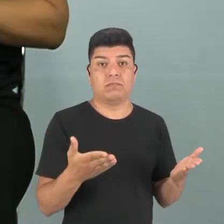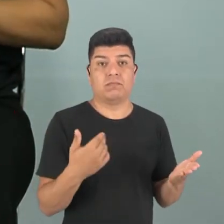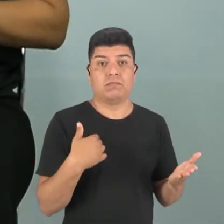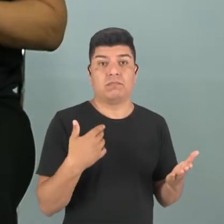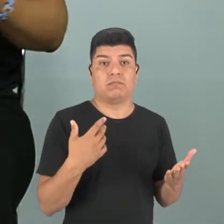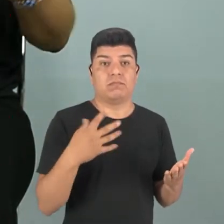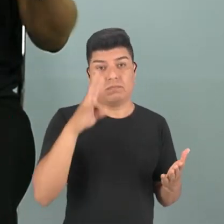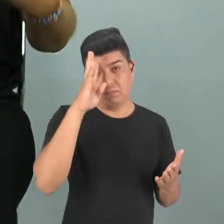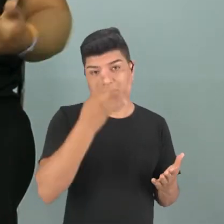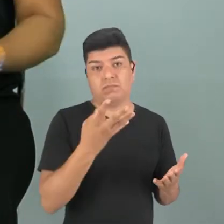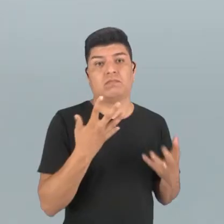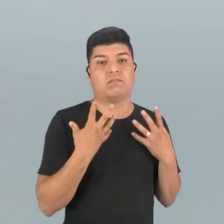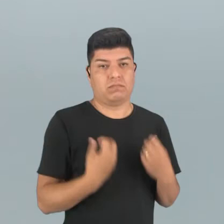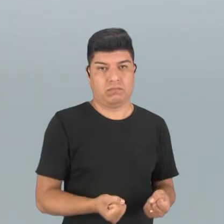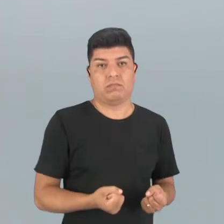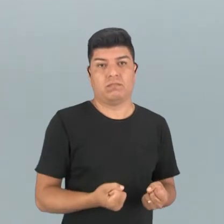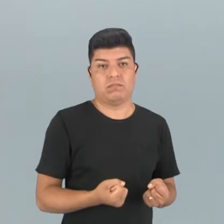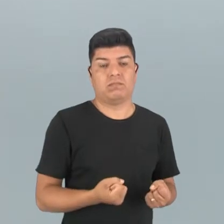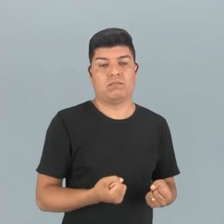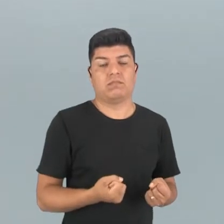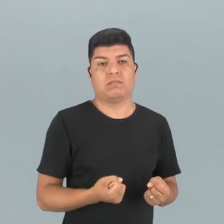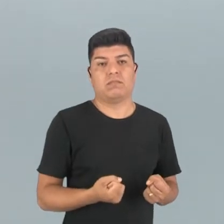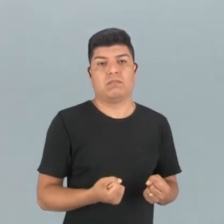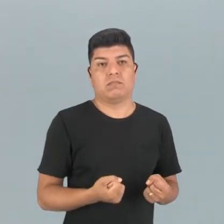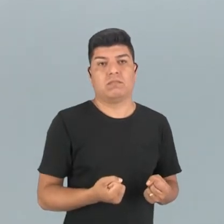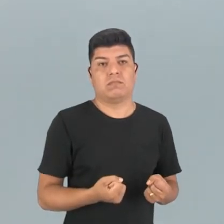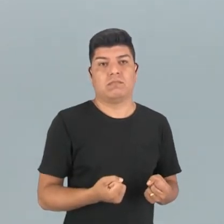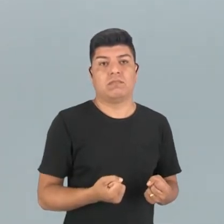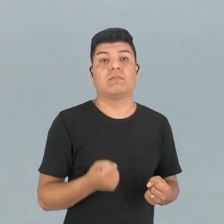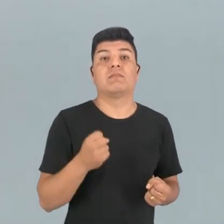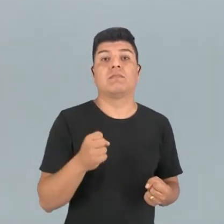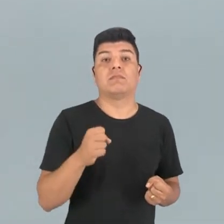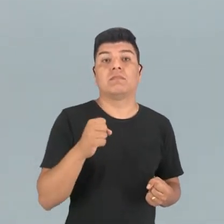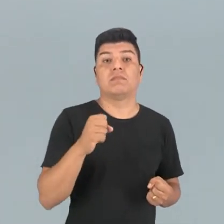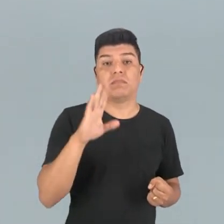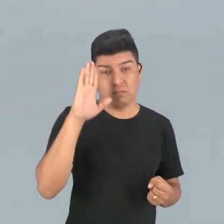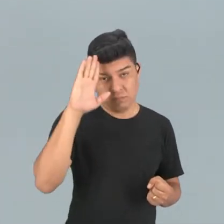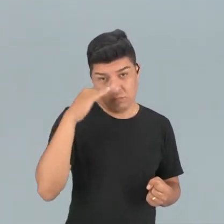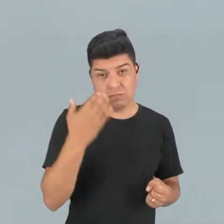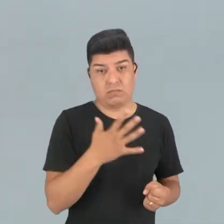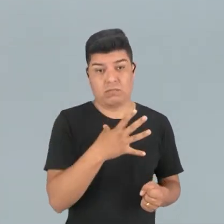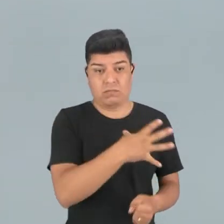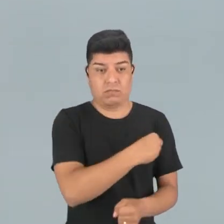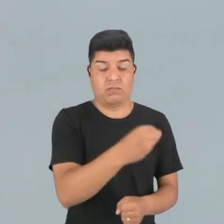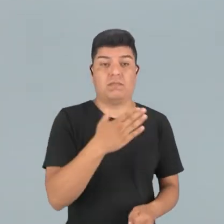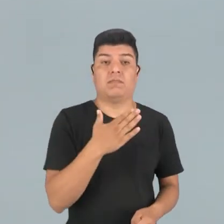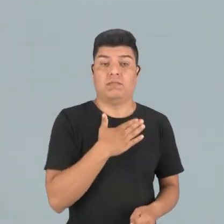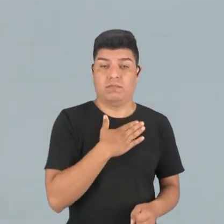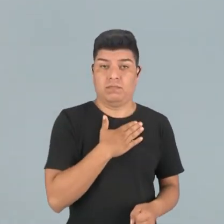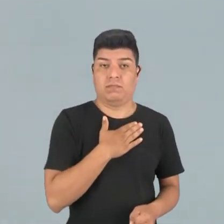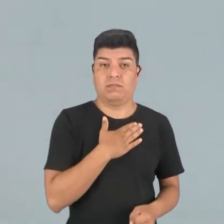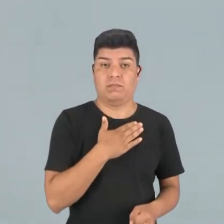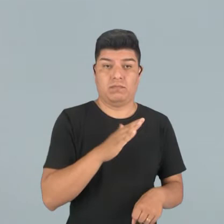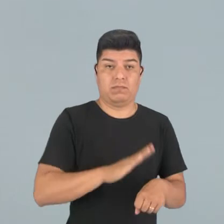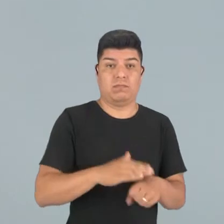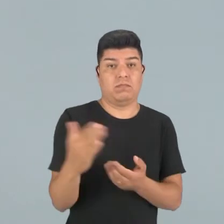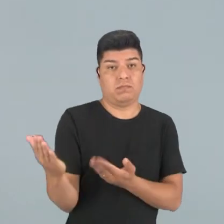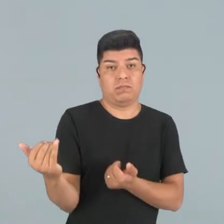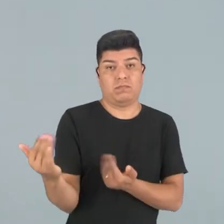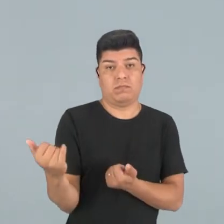essa decisão, né, em nome também, em homenagem a uma filha que eu tenho, né, a mais nova, ela não se